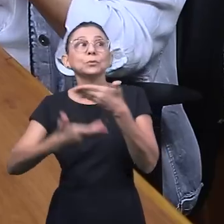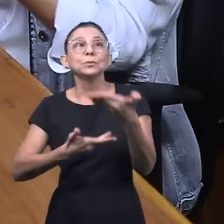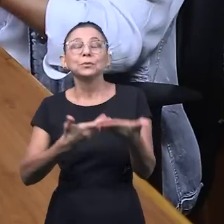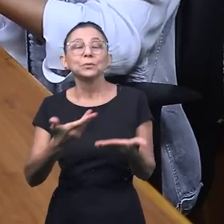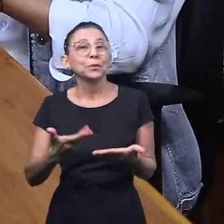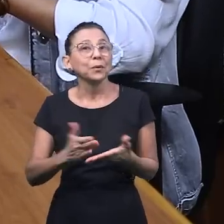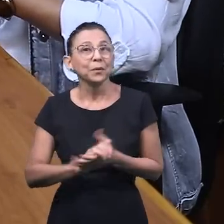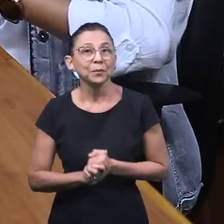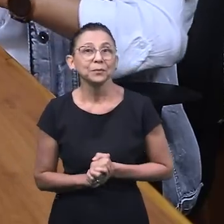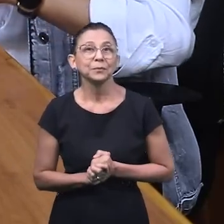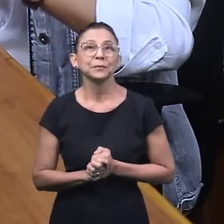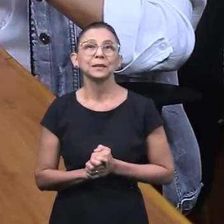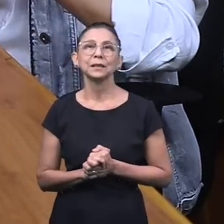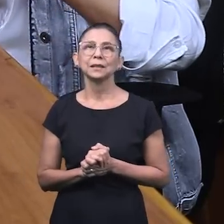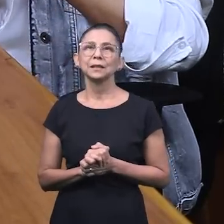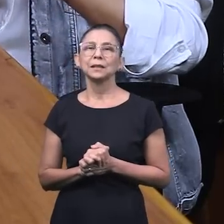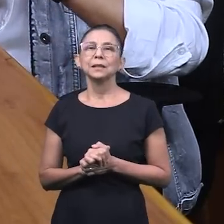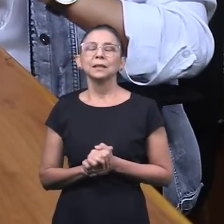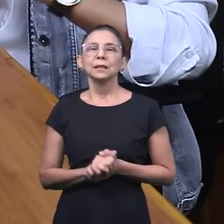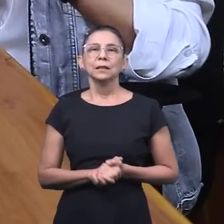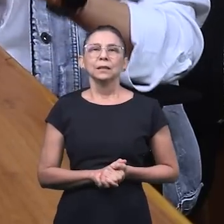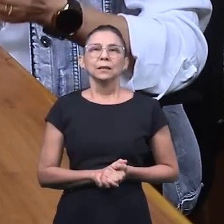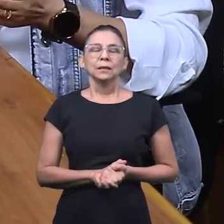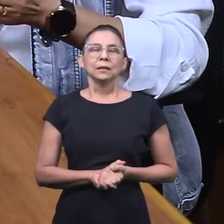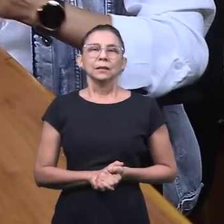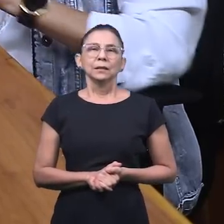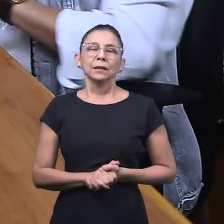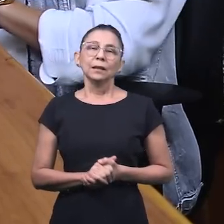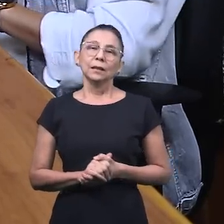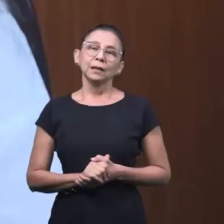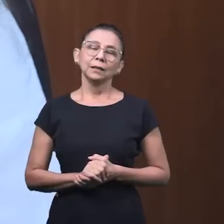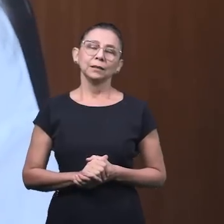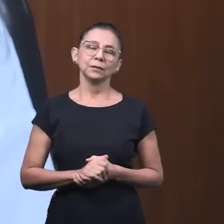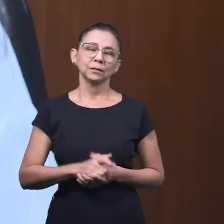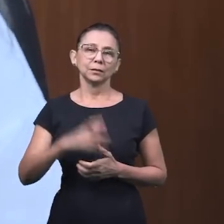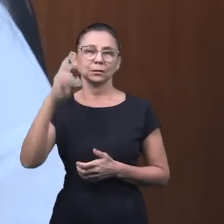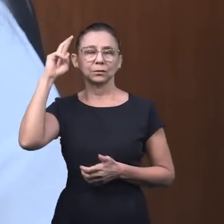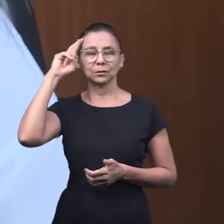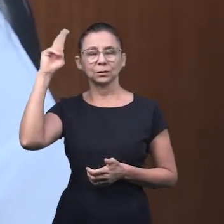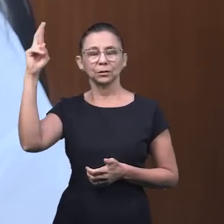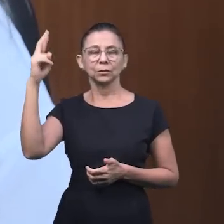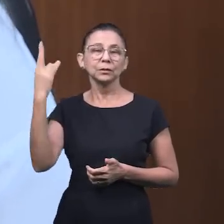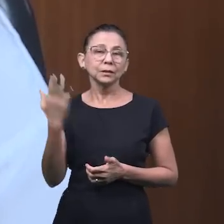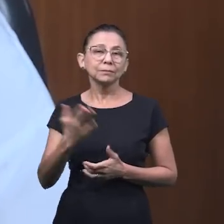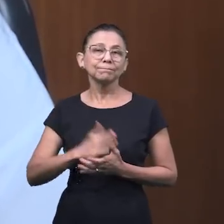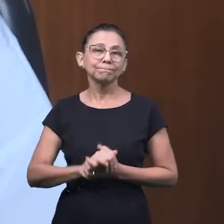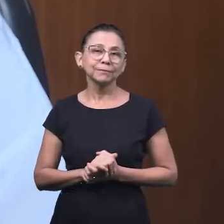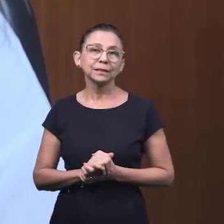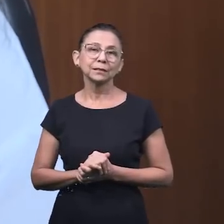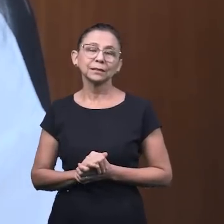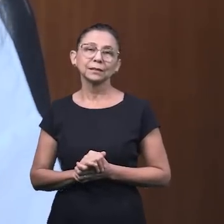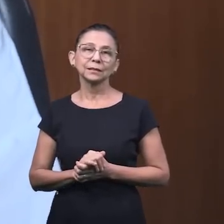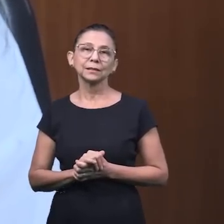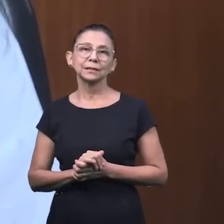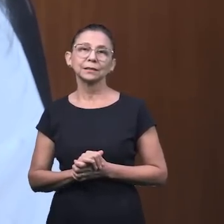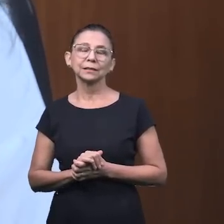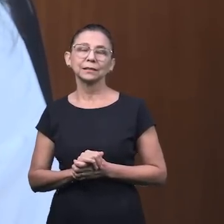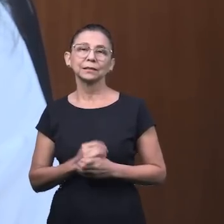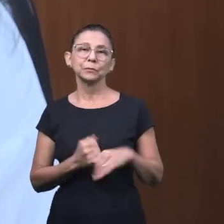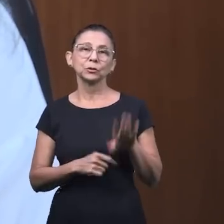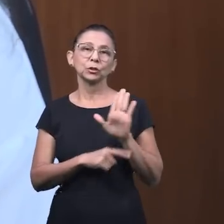do que talvez, né, às vezes... você indo ali, o Senhor quis mostrar tanto para você quanto para sua família, eu tô cuidando dela, ela é minha